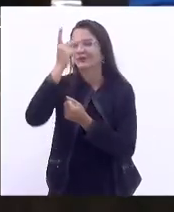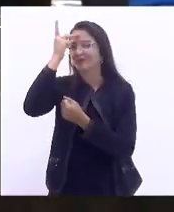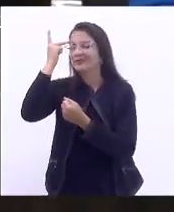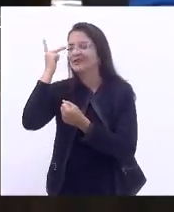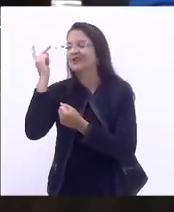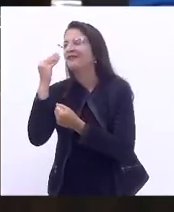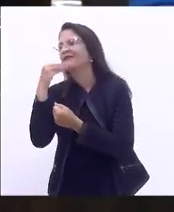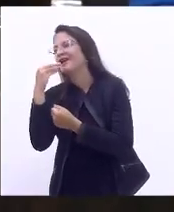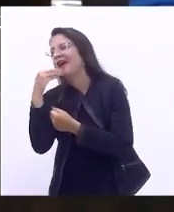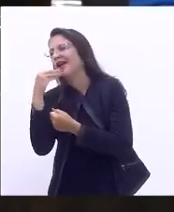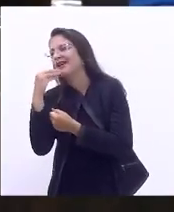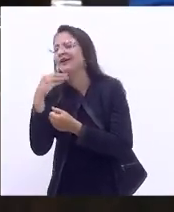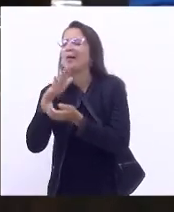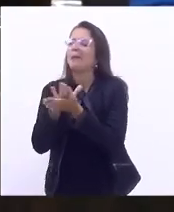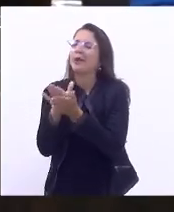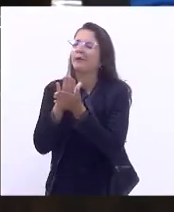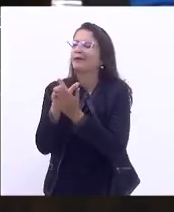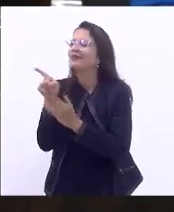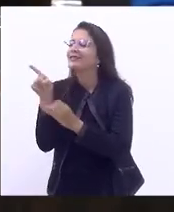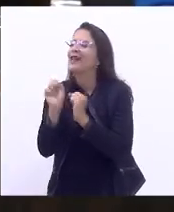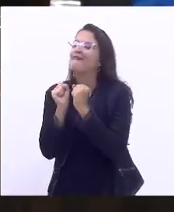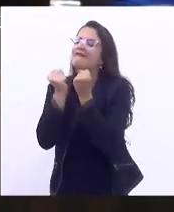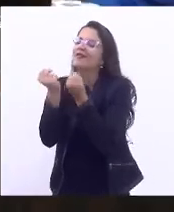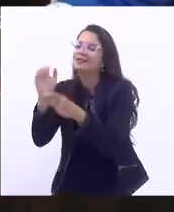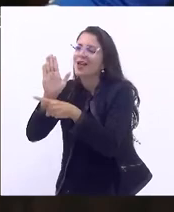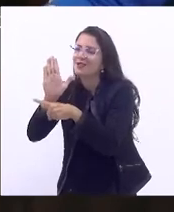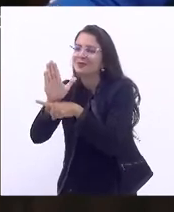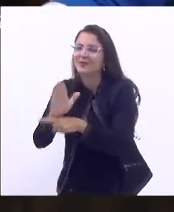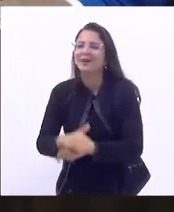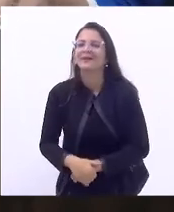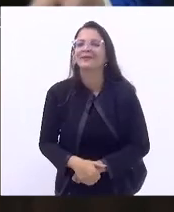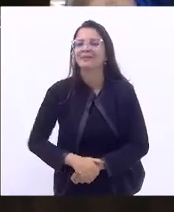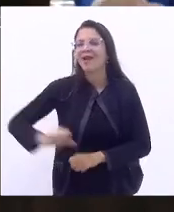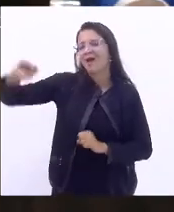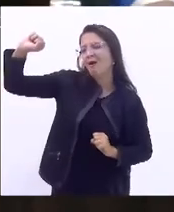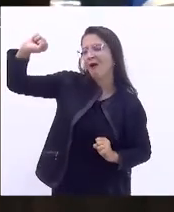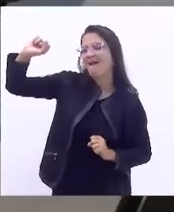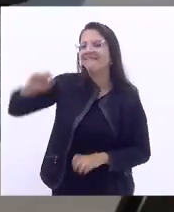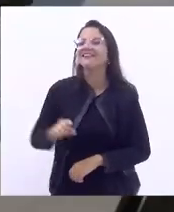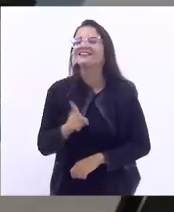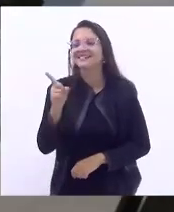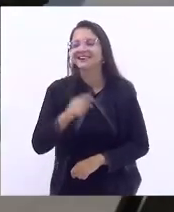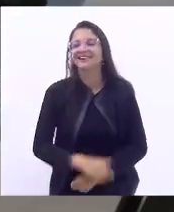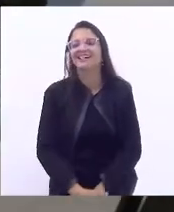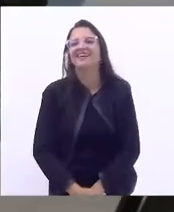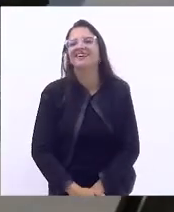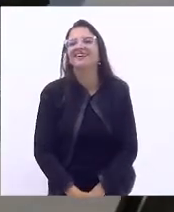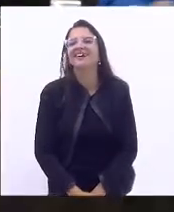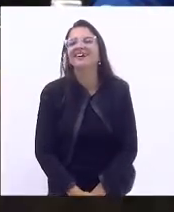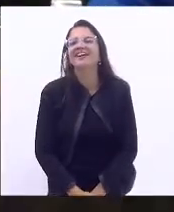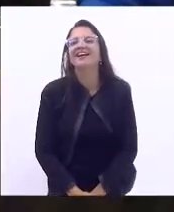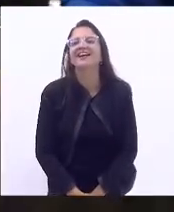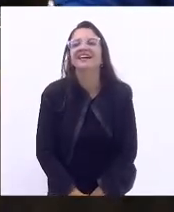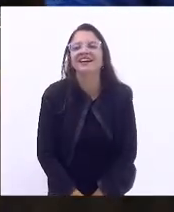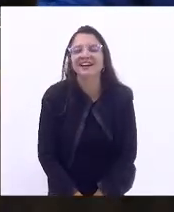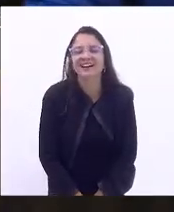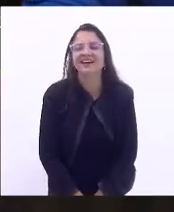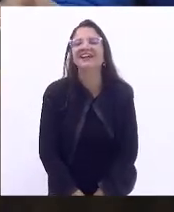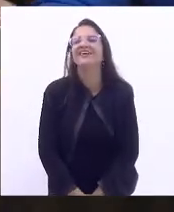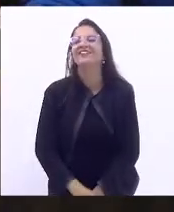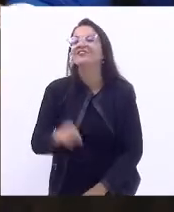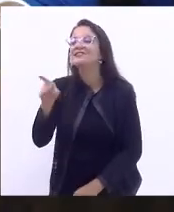oprimidos, e comprimidos, perdão. Super-herói dele. defensor dos frascos e comprimidos,